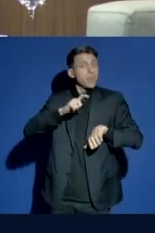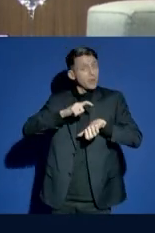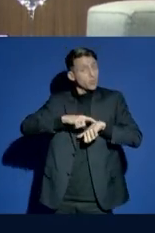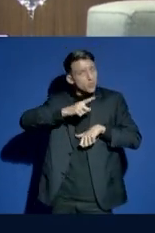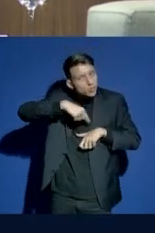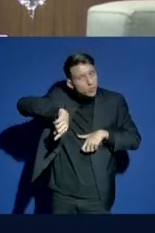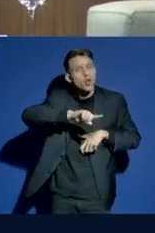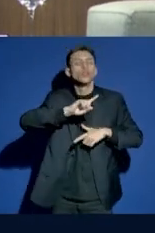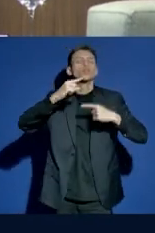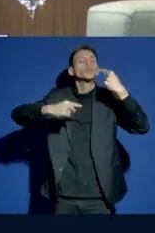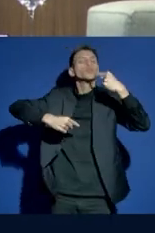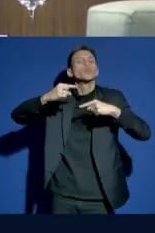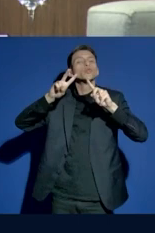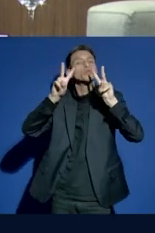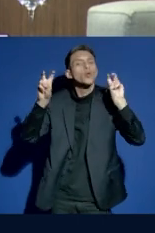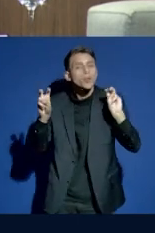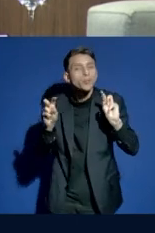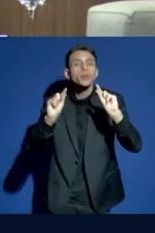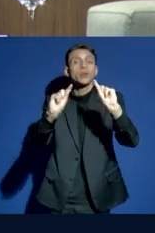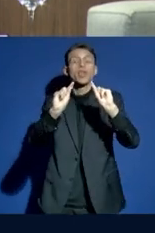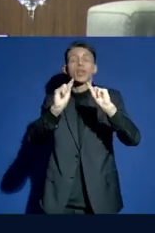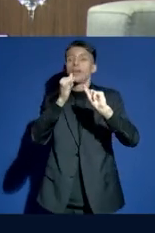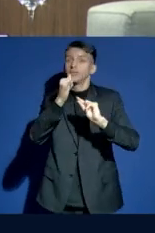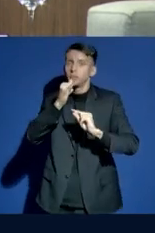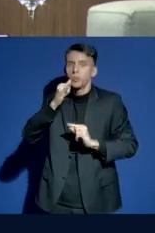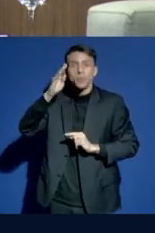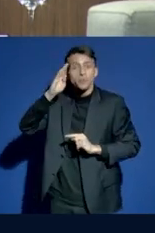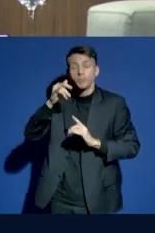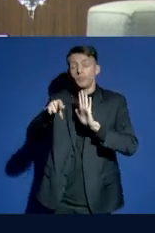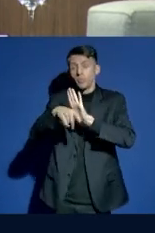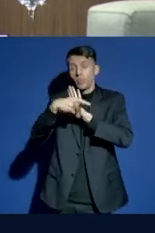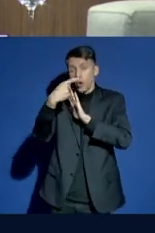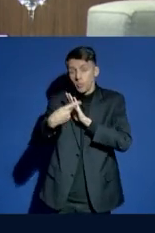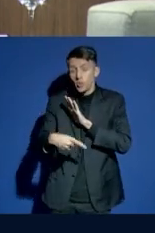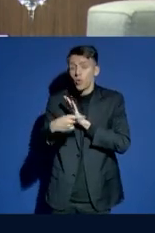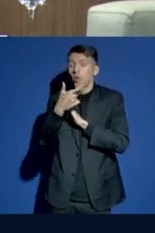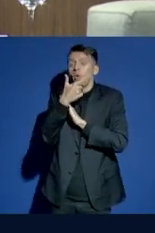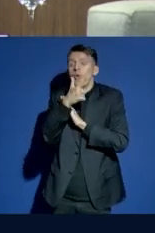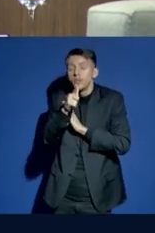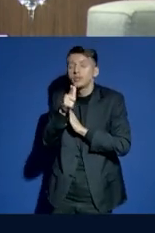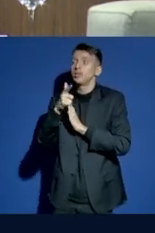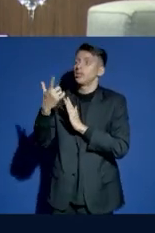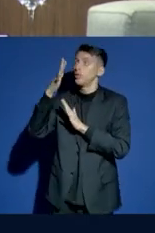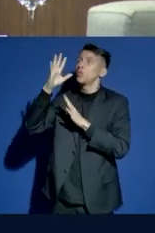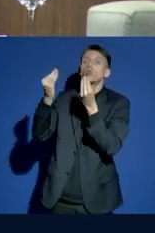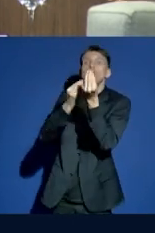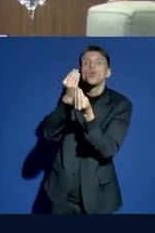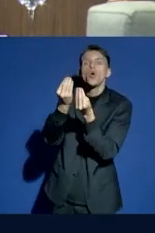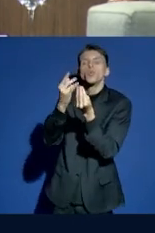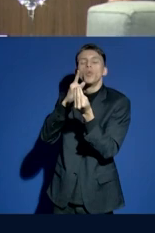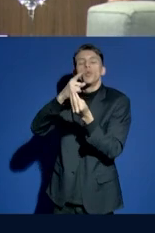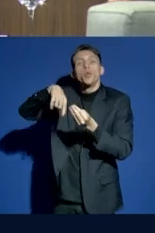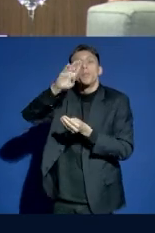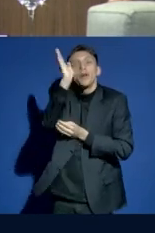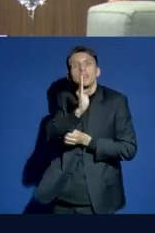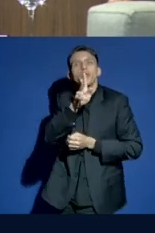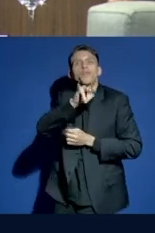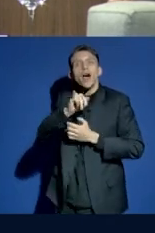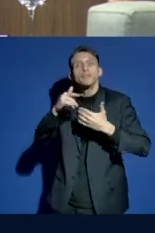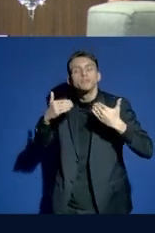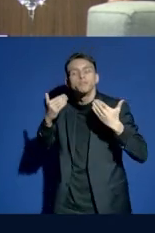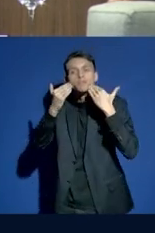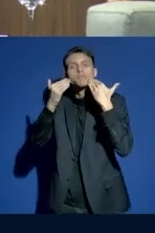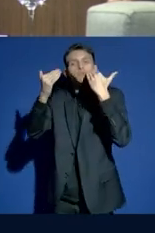discute tanto a questão do protagonismo geopolítico e como o mundo vai se colocar a Médio